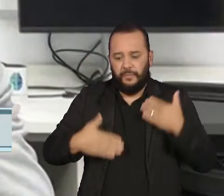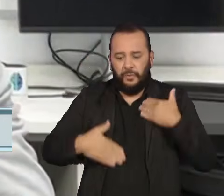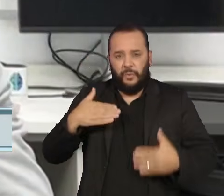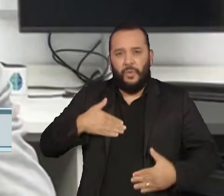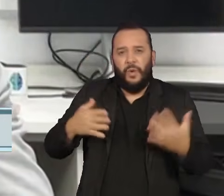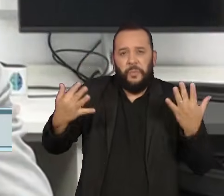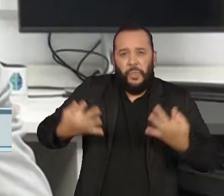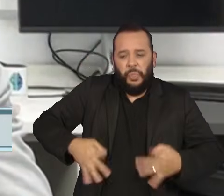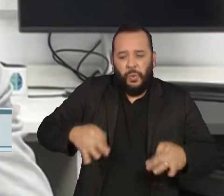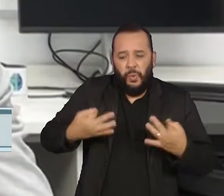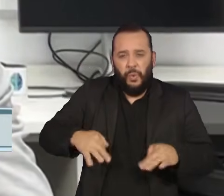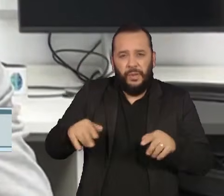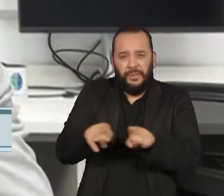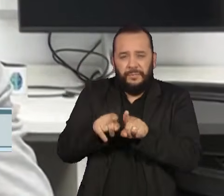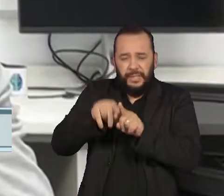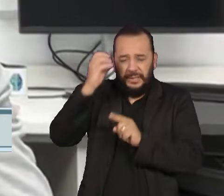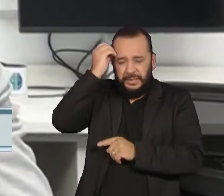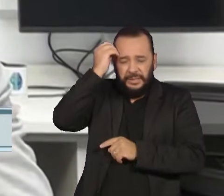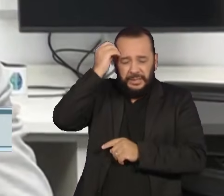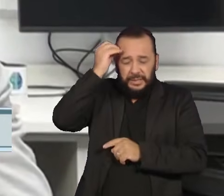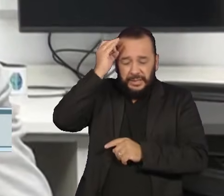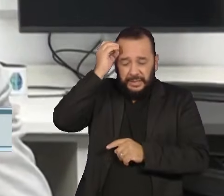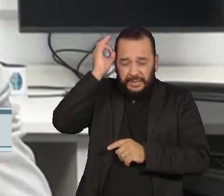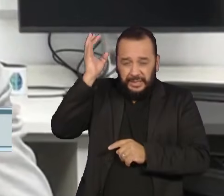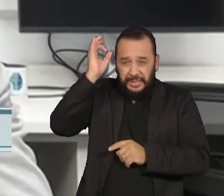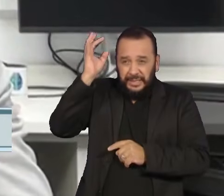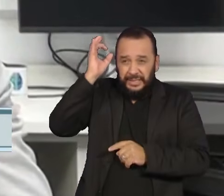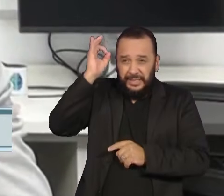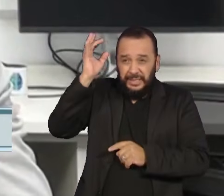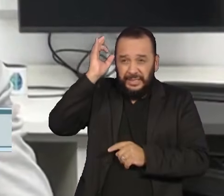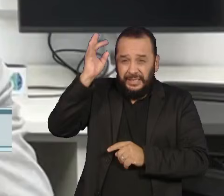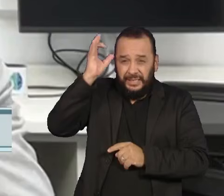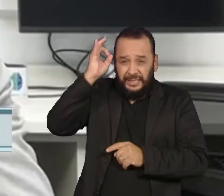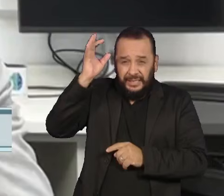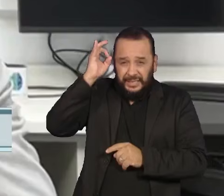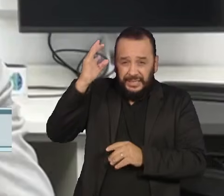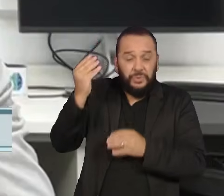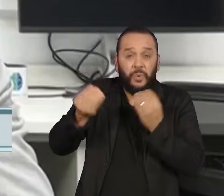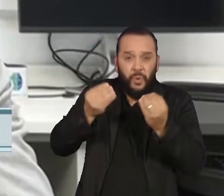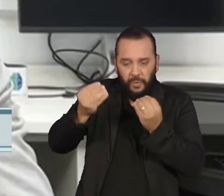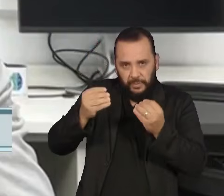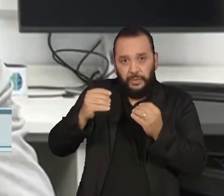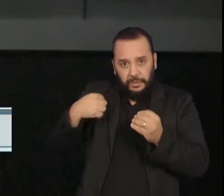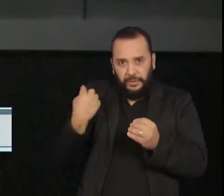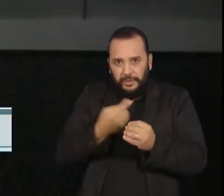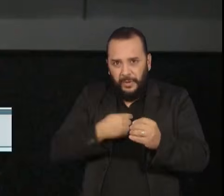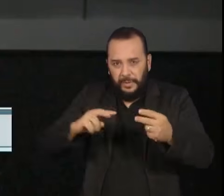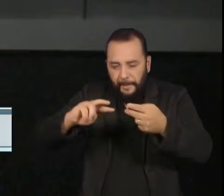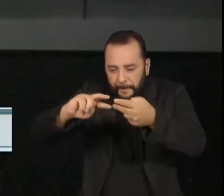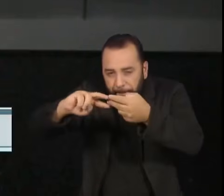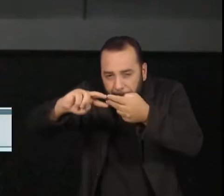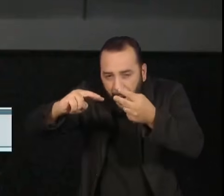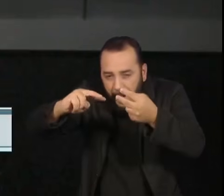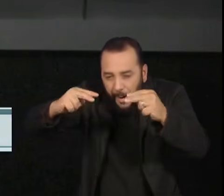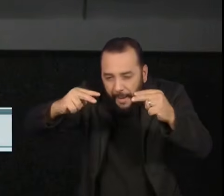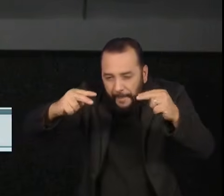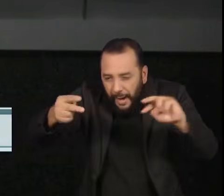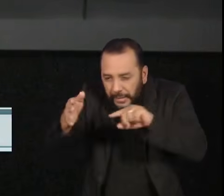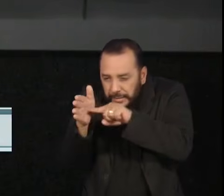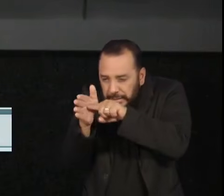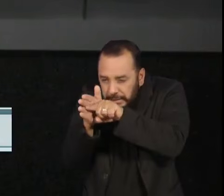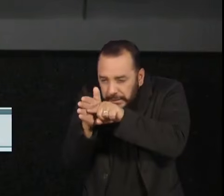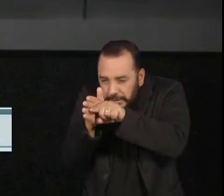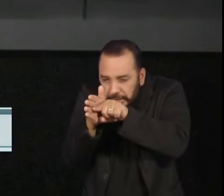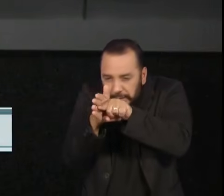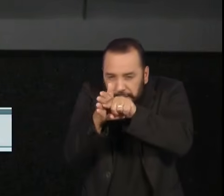corpo e enxaqueca. E como é que a gente faz isso? Acessando dados de varredura no genoma, que basicamente são grandes